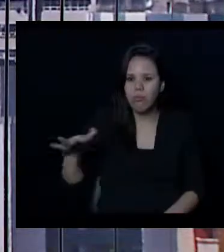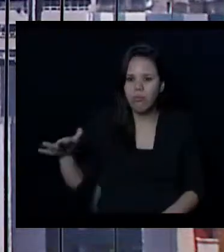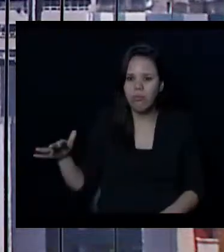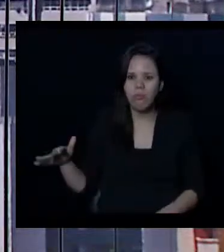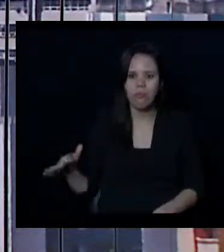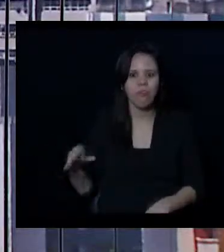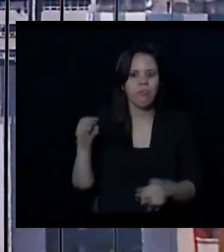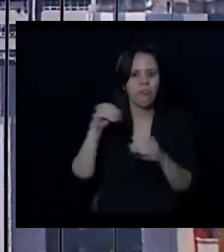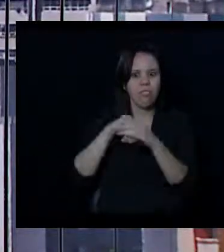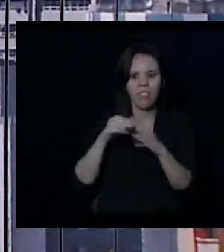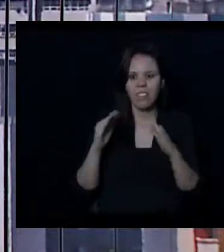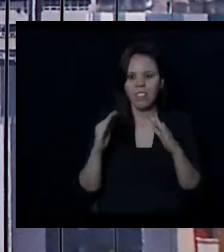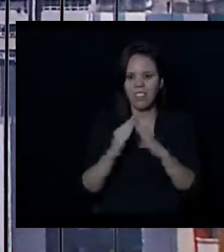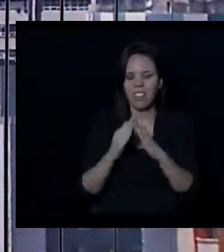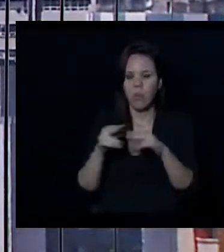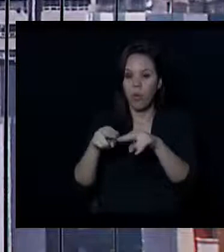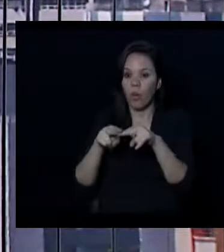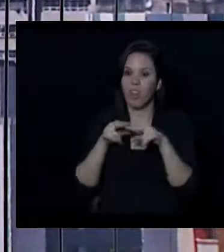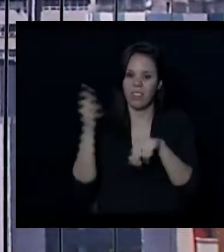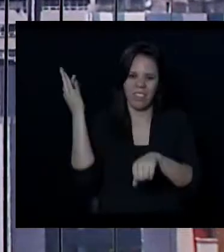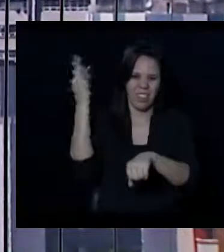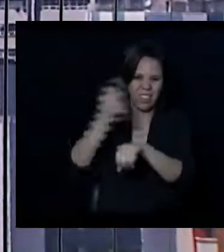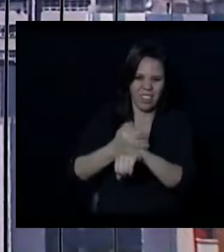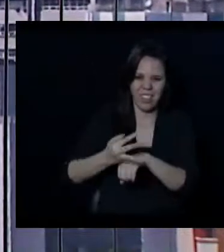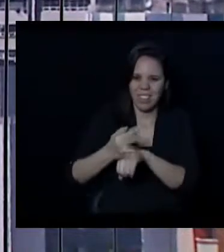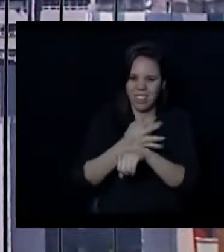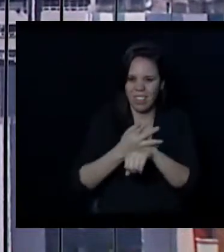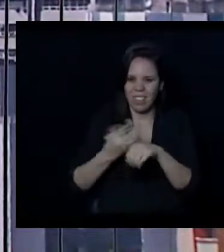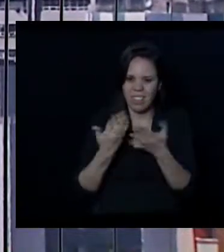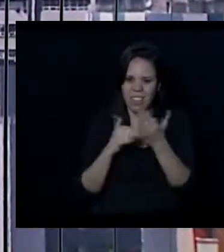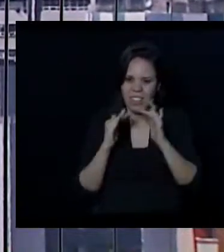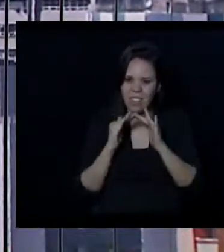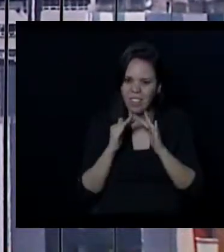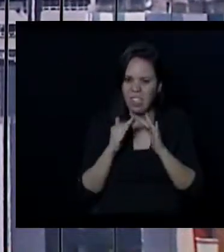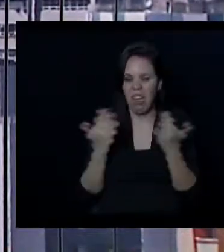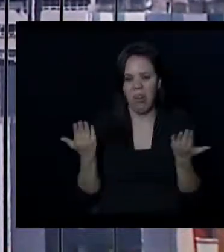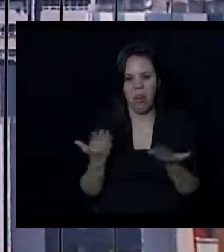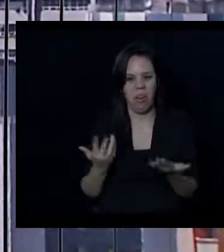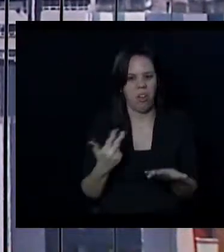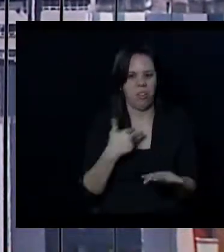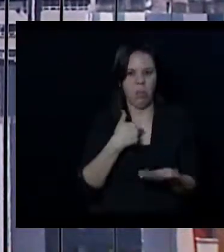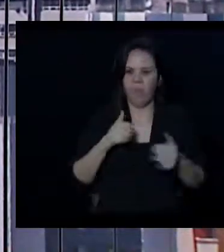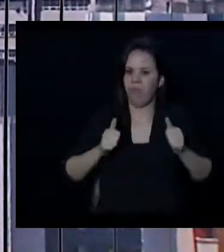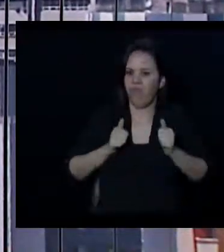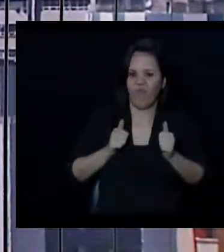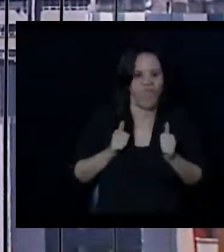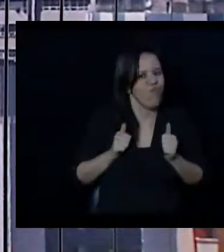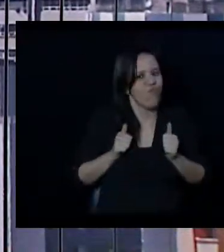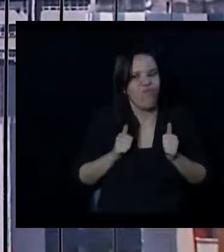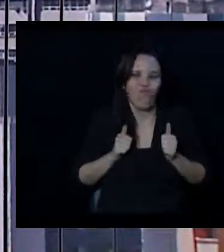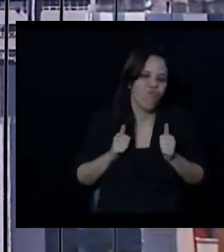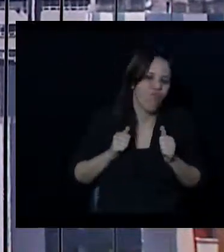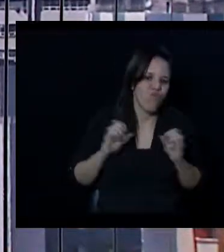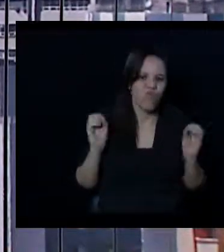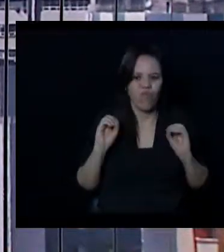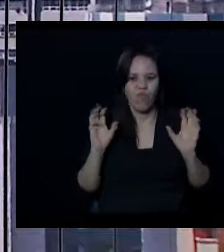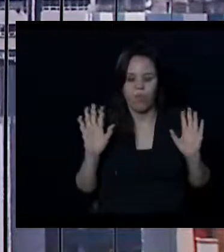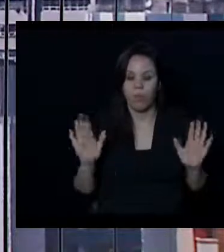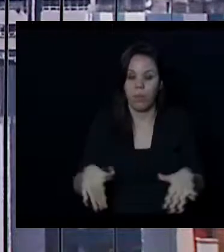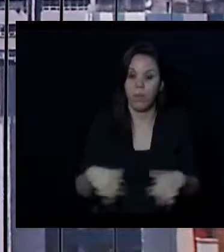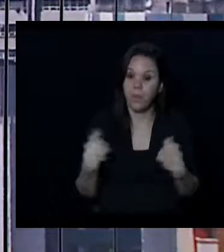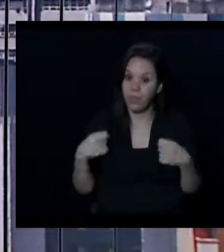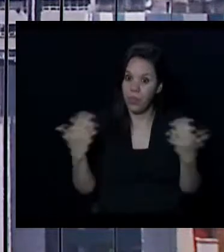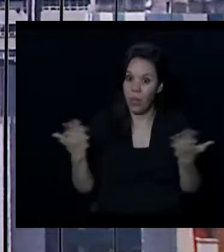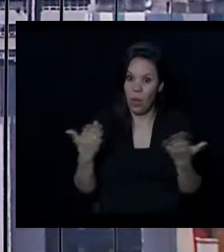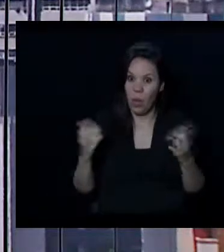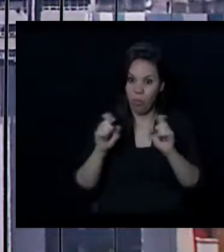por causa das férias escolares. Mas justo agora não dá para ficar parado sem fazer nada. Por isso o quadro De